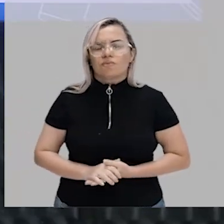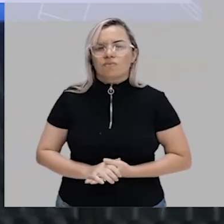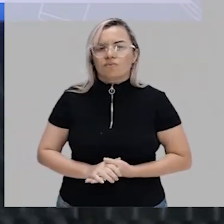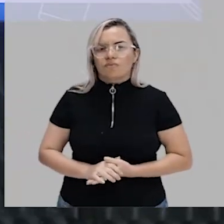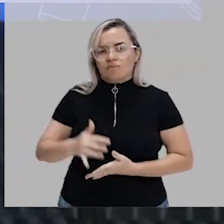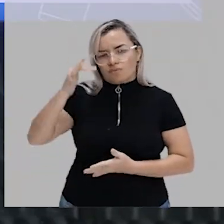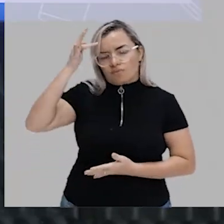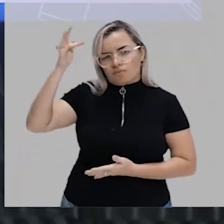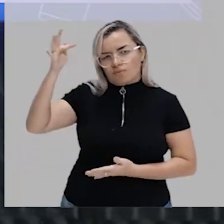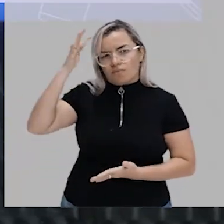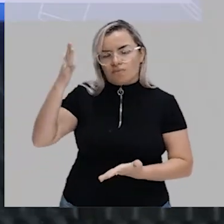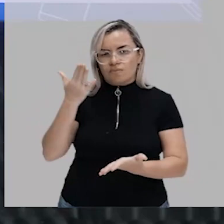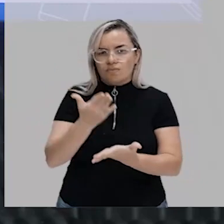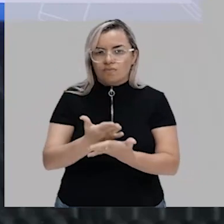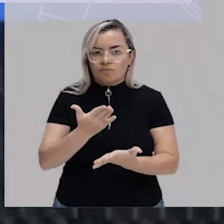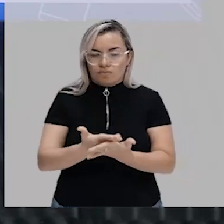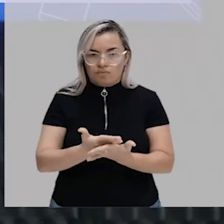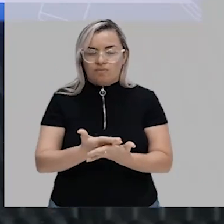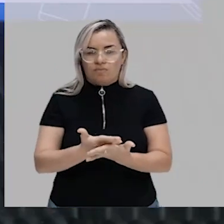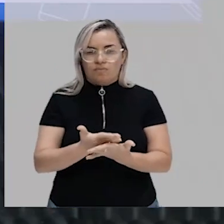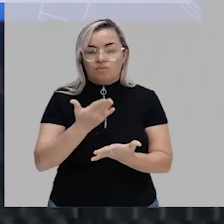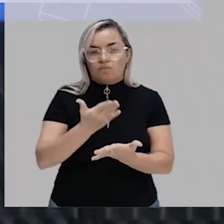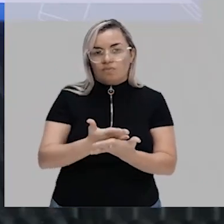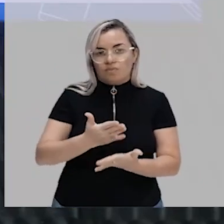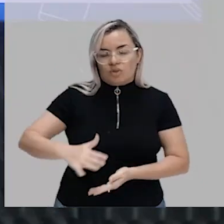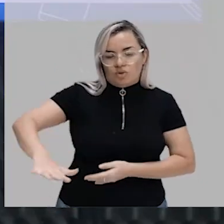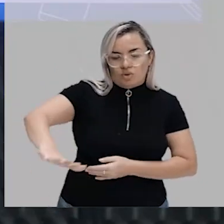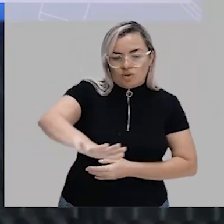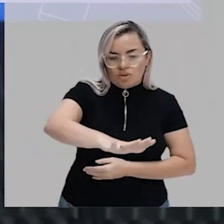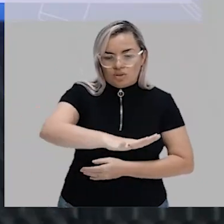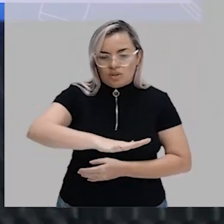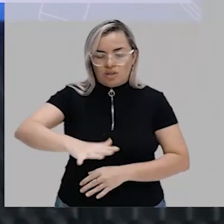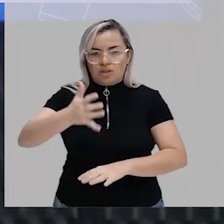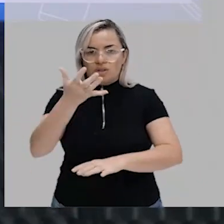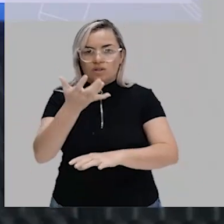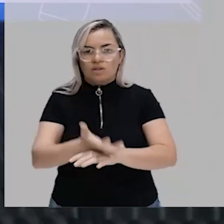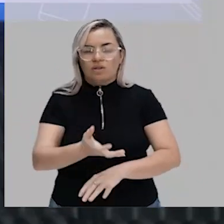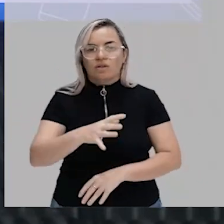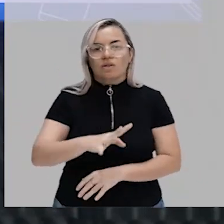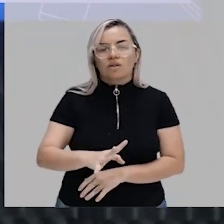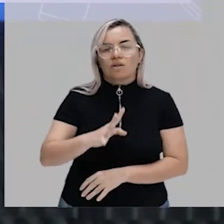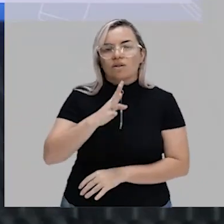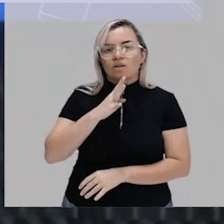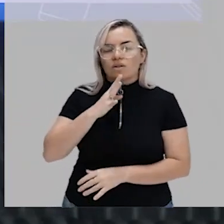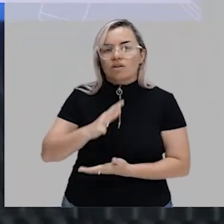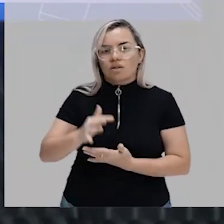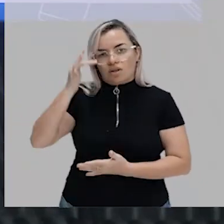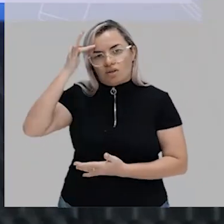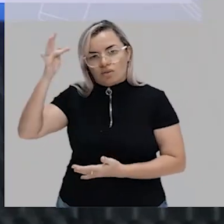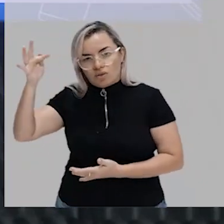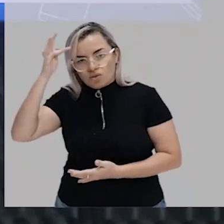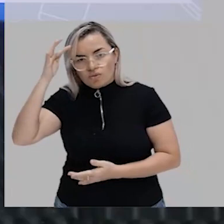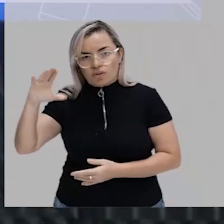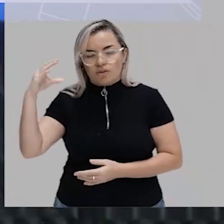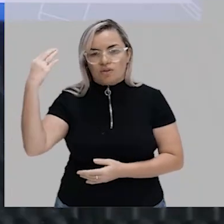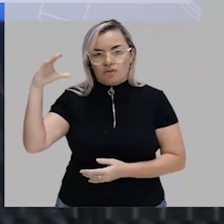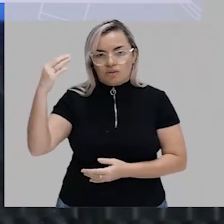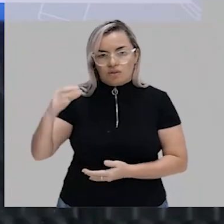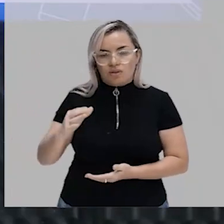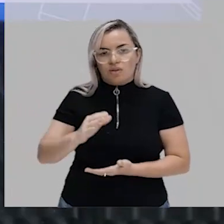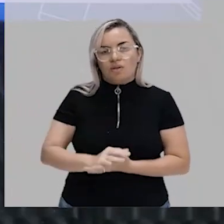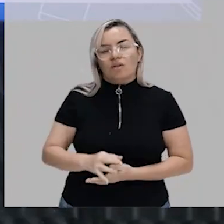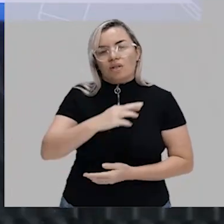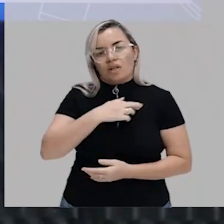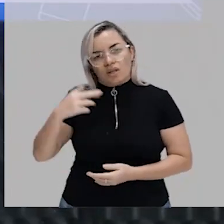A filosofia estuda, inclusive, as outras áreas do conhecimento. Existe a filosofia da ciência, a filosofia